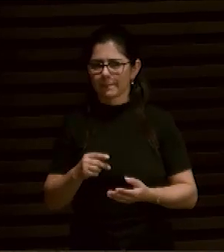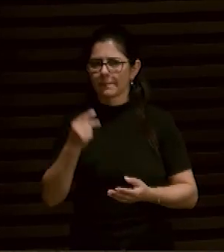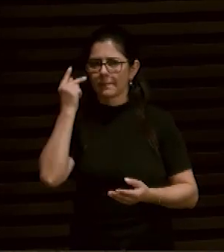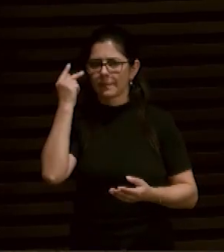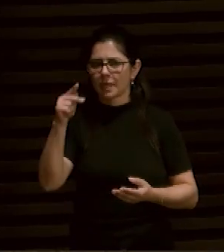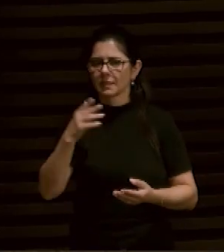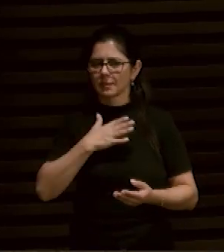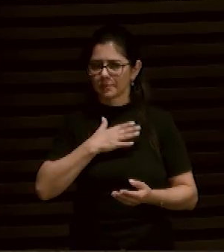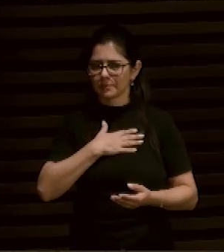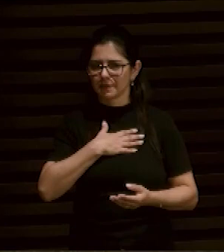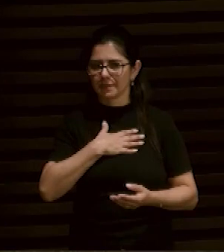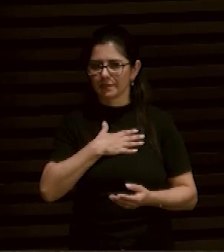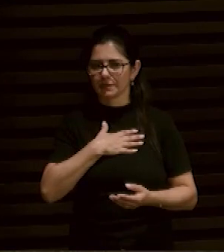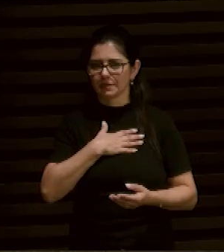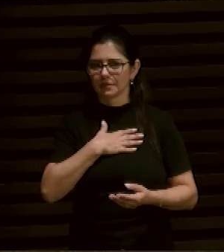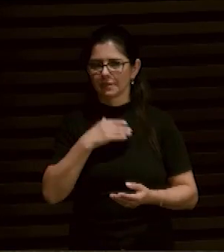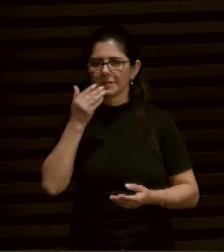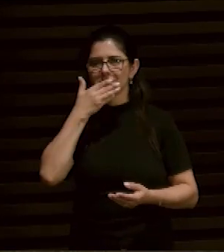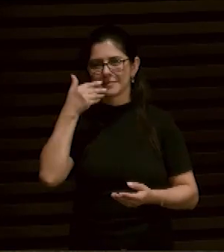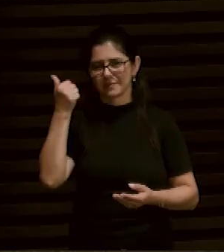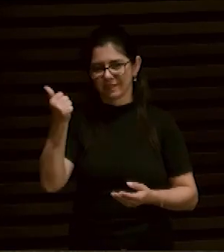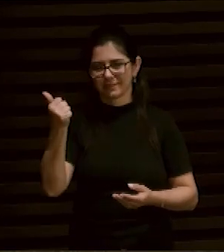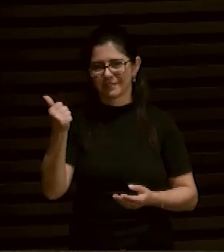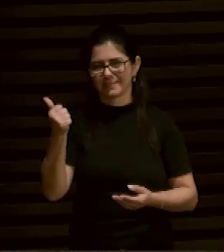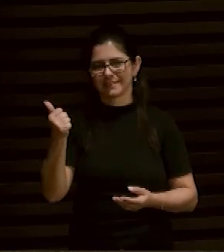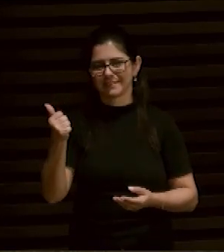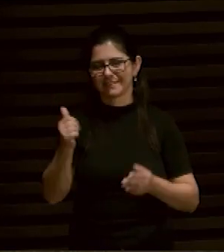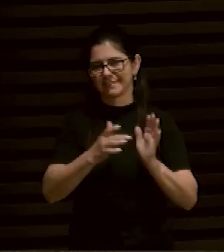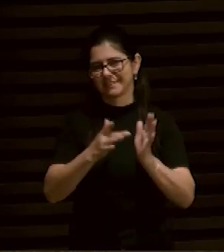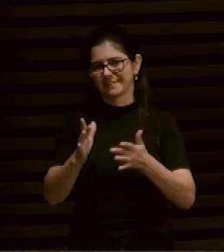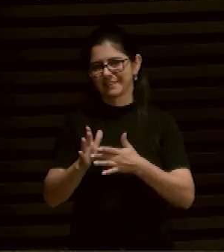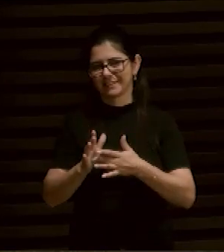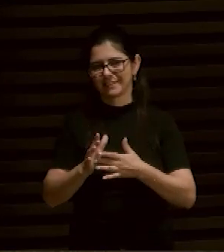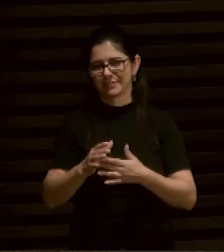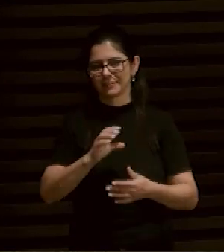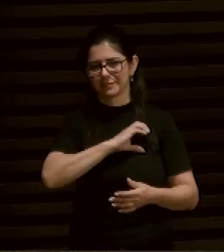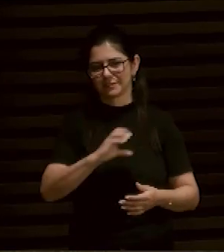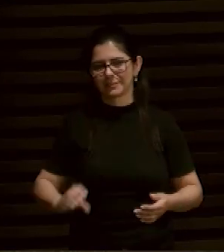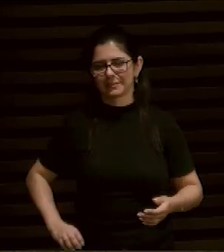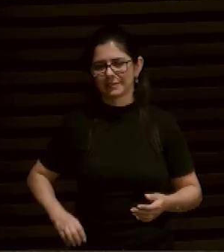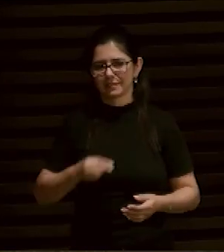o sermão, é sobre Jesus Cristo. Podemos agora abrir Mateus, no capítulo 12.